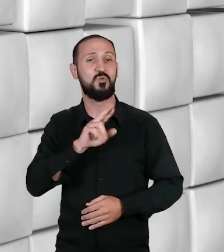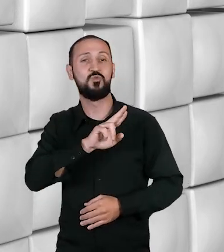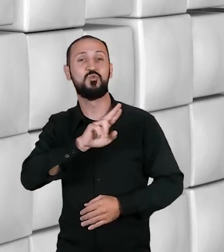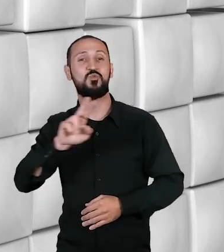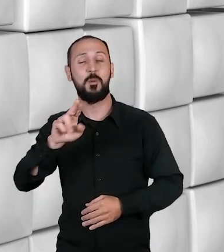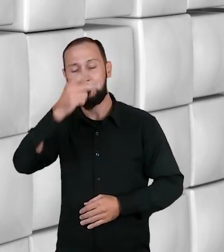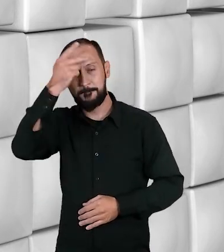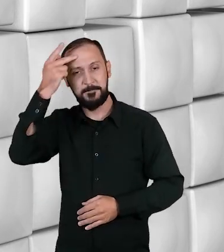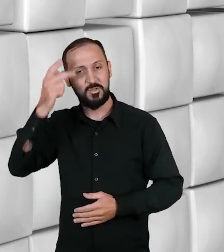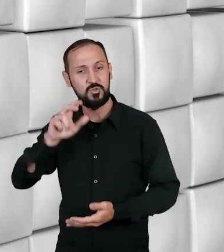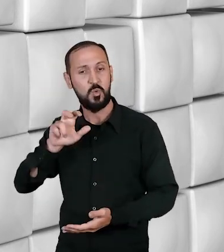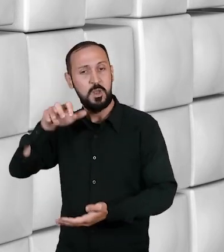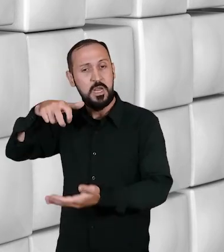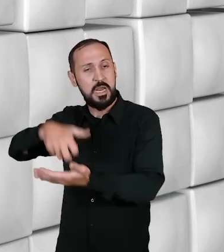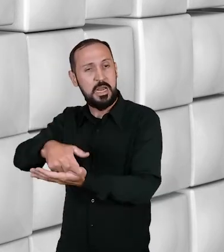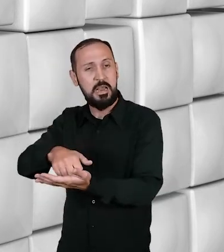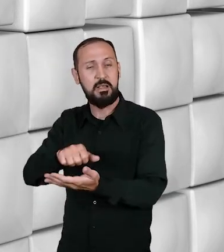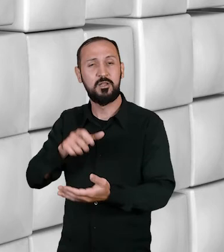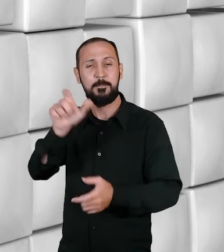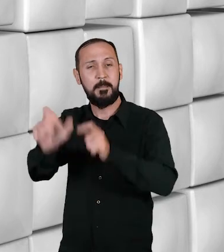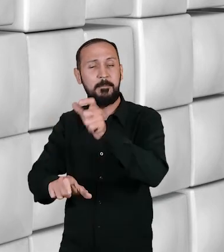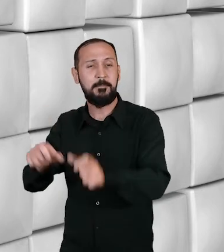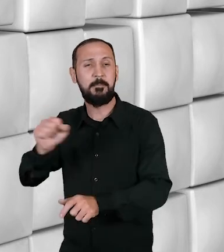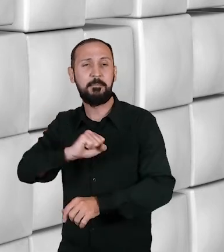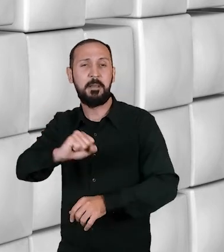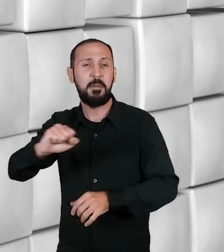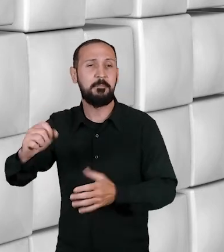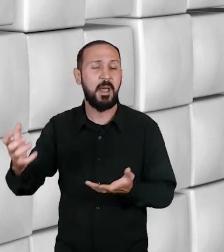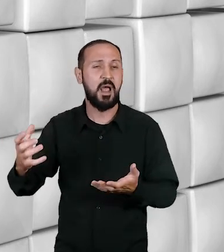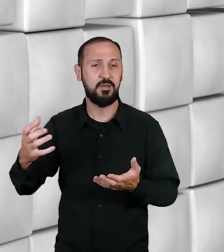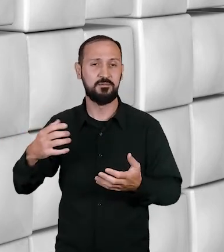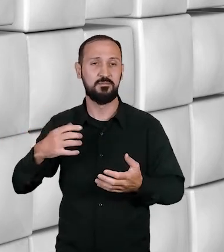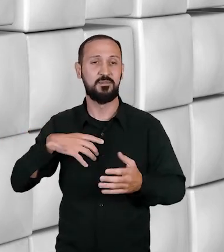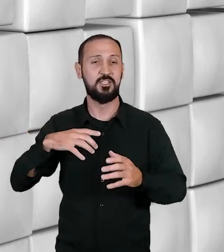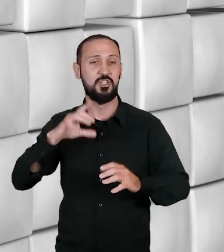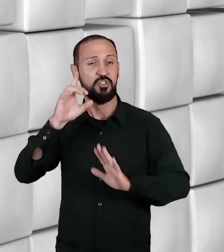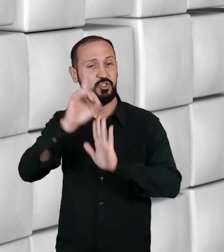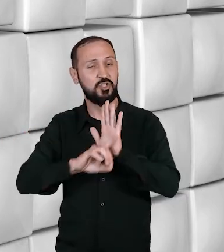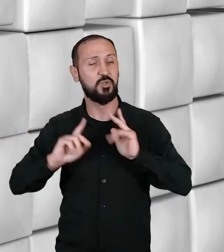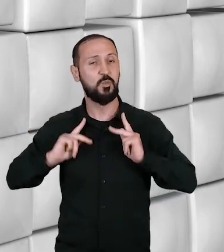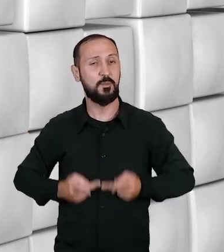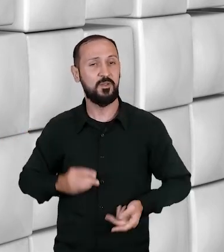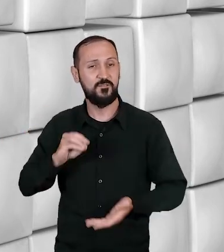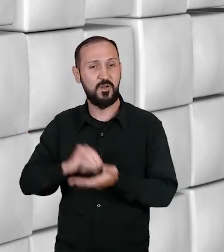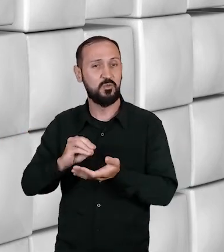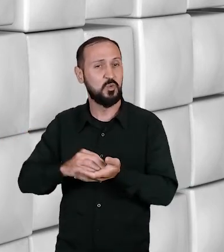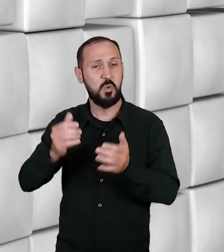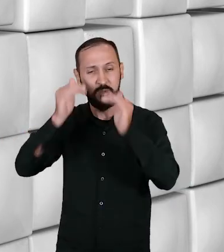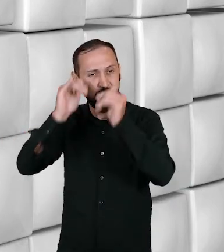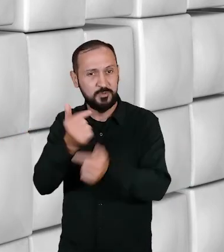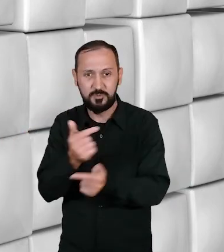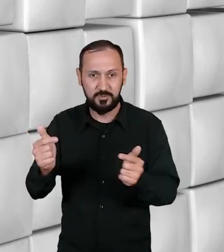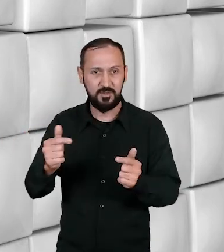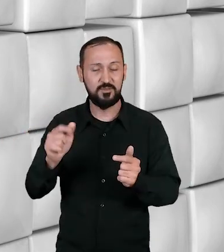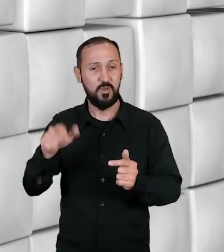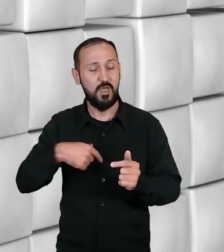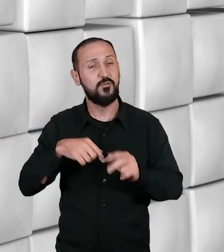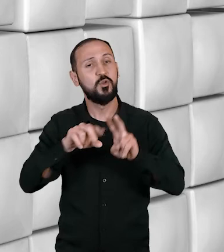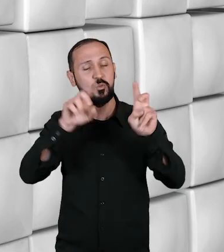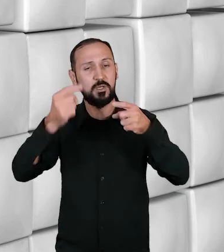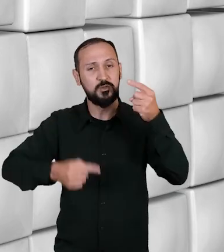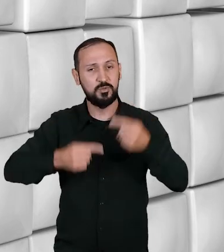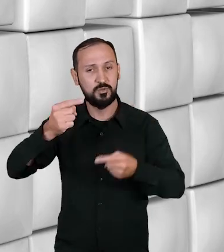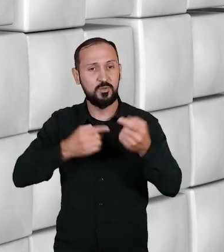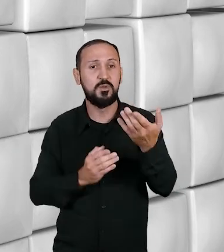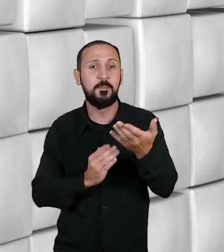de receber o nome de torturadores que praticaram atos de violação de direitos humanos. Essa foi uma das